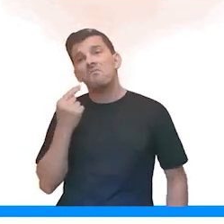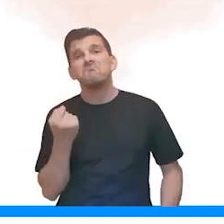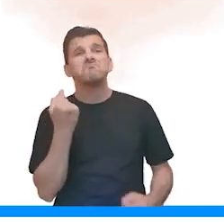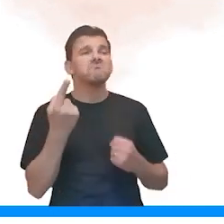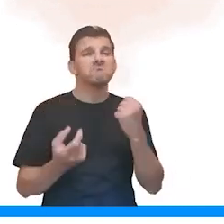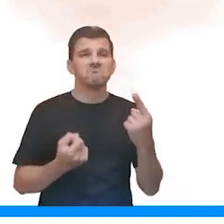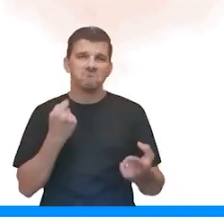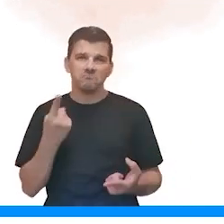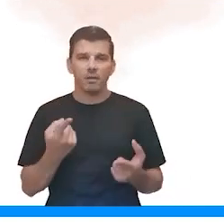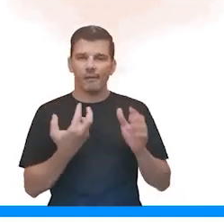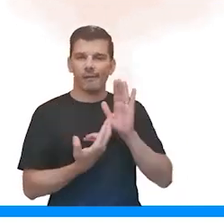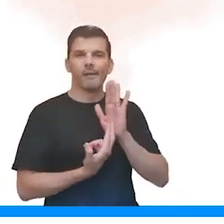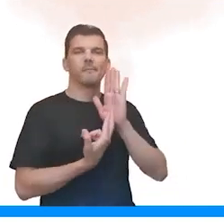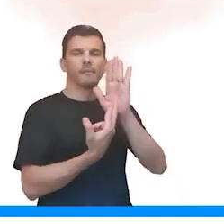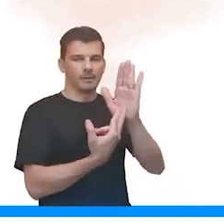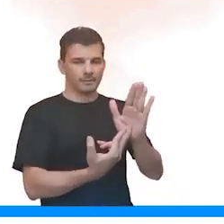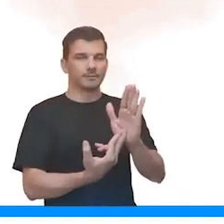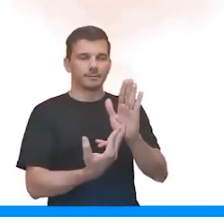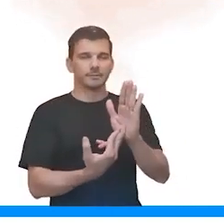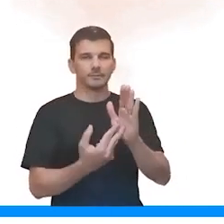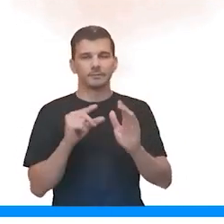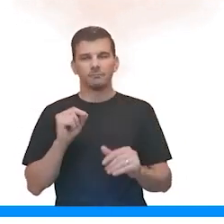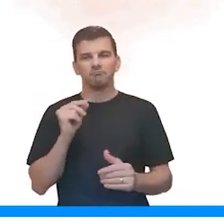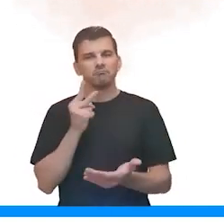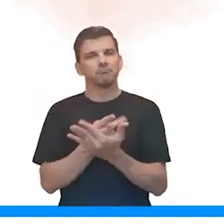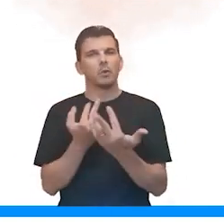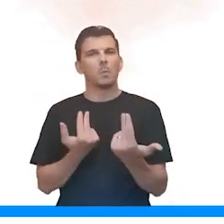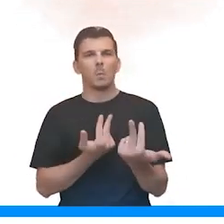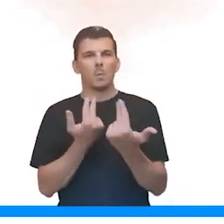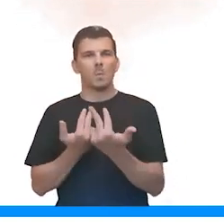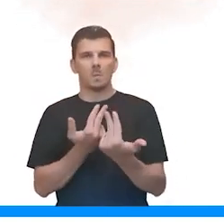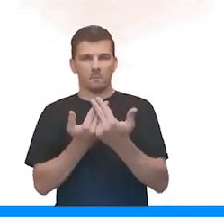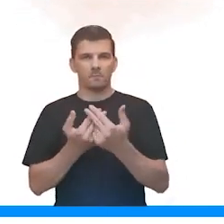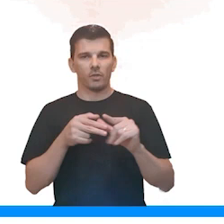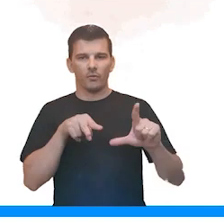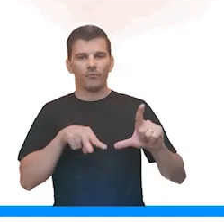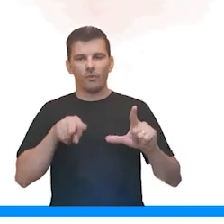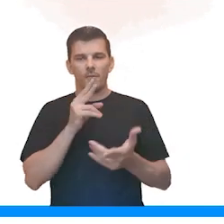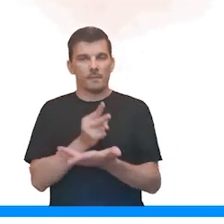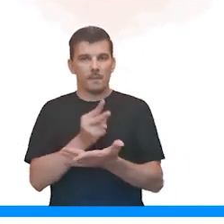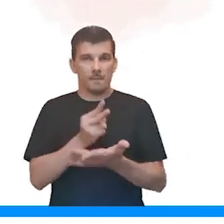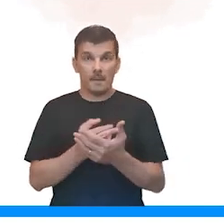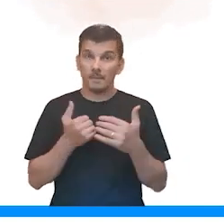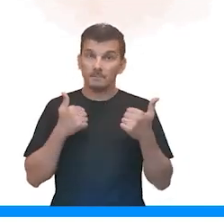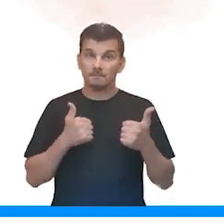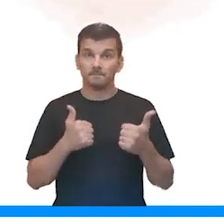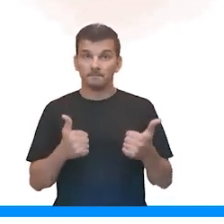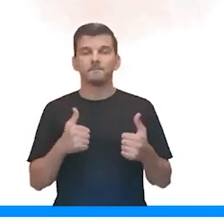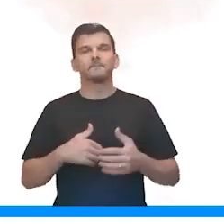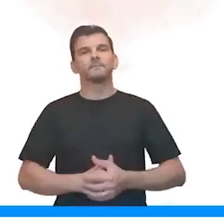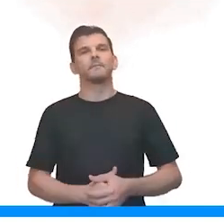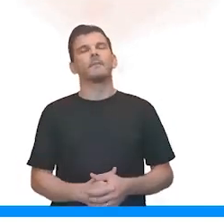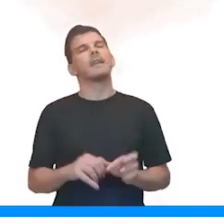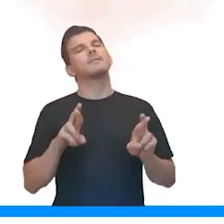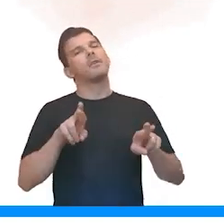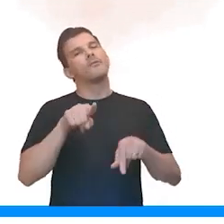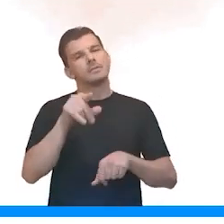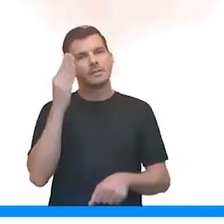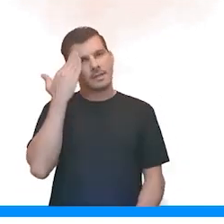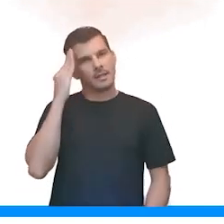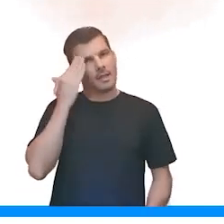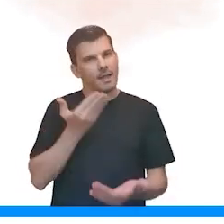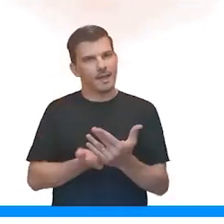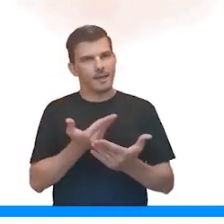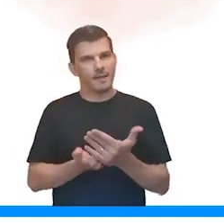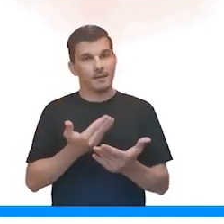bom? Isométrico e isocórico representam a mesma coisa, volume constante, tá